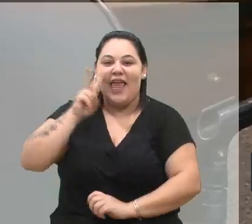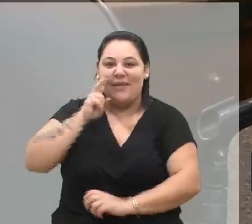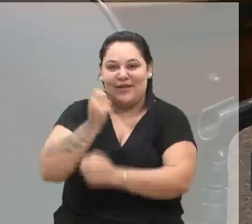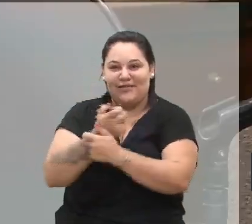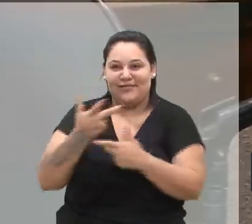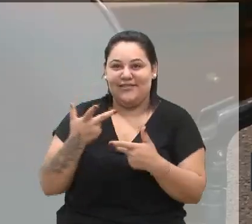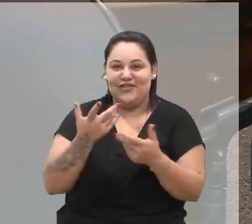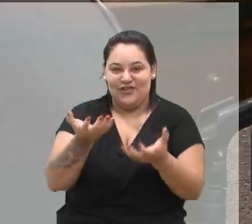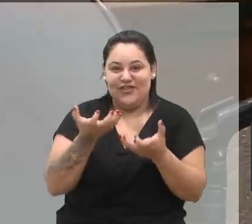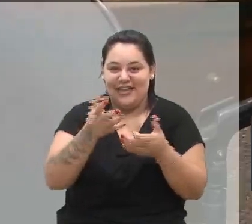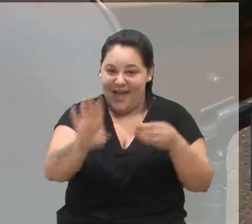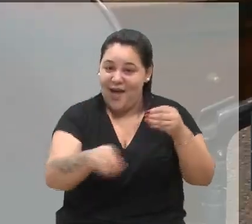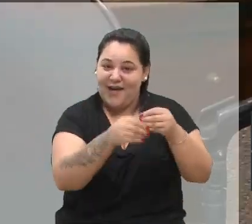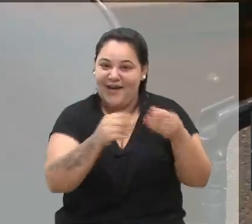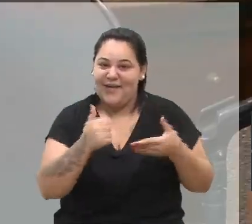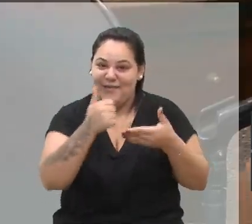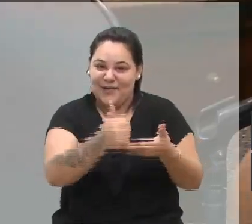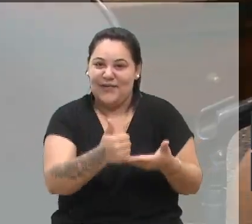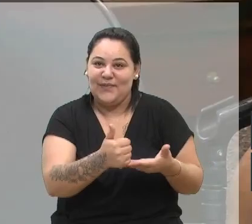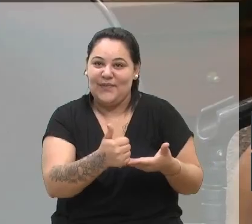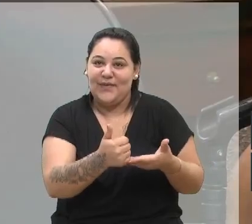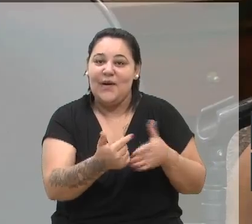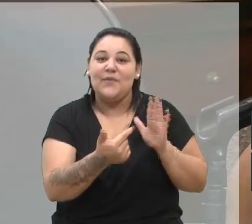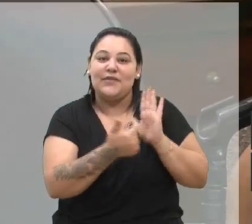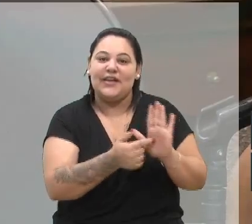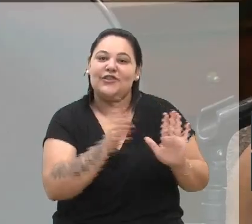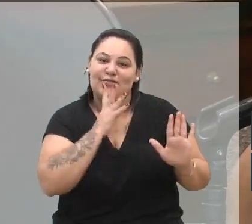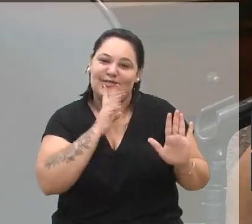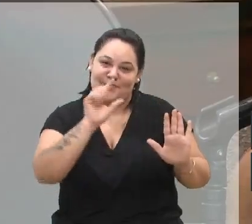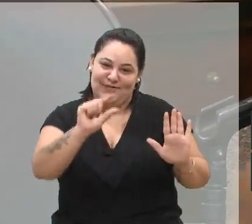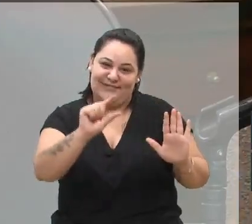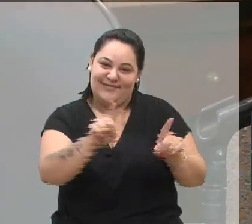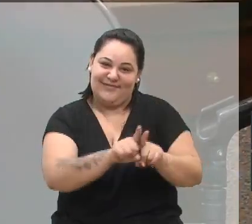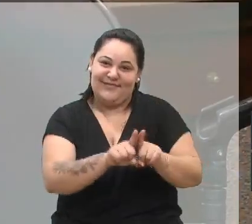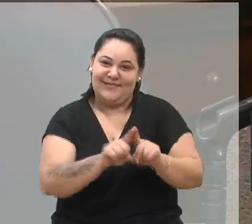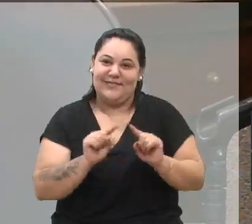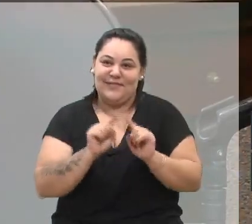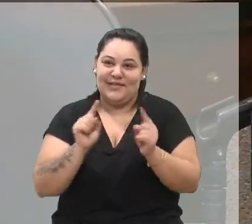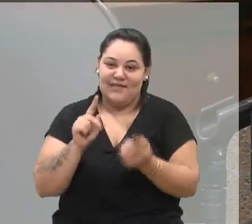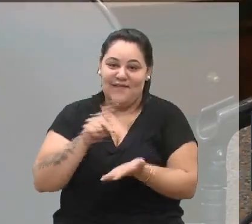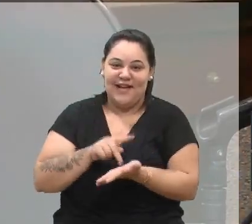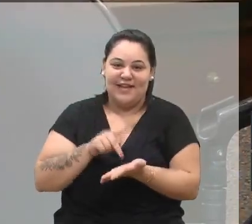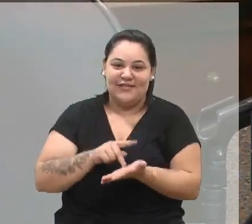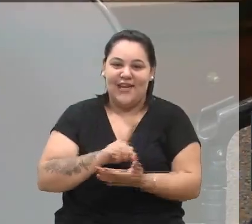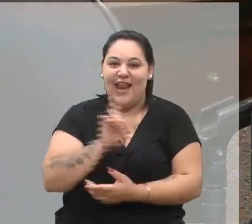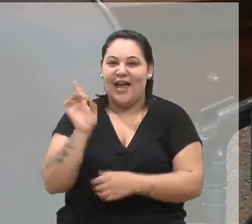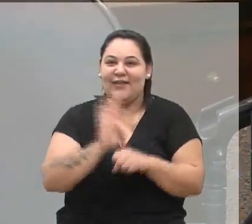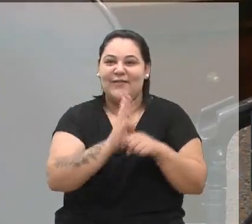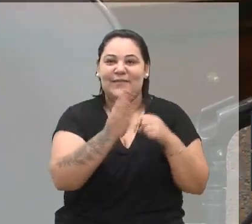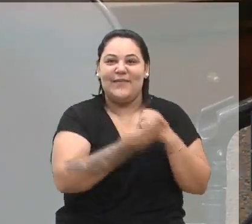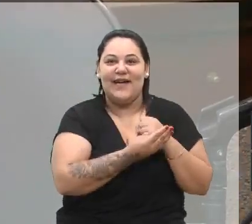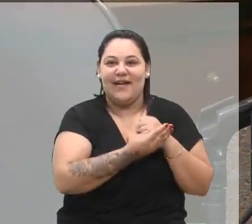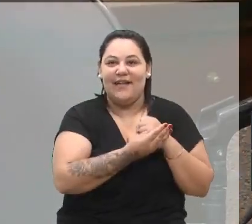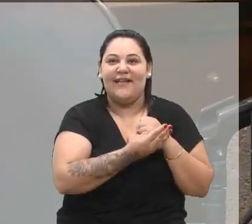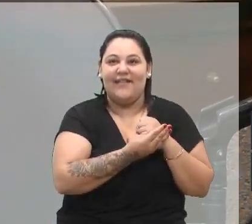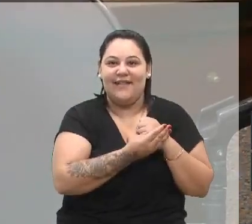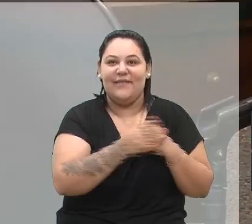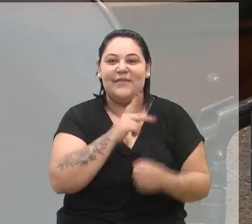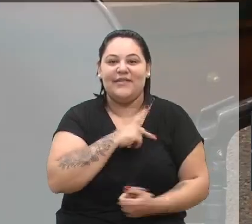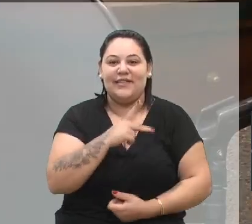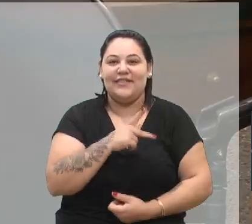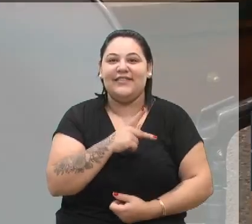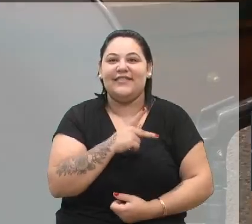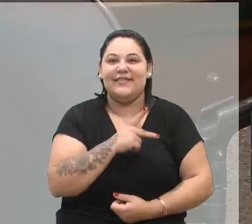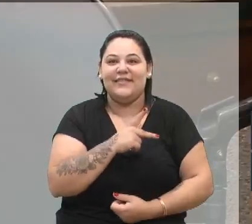gente quer contribuir, mostrar que a gente conhecia um pouco. Mas, de fato, lá no Mariane, a primeira presidente de Oneida, né? Que